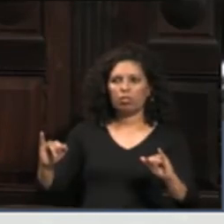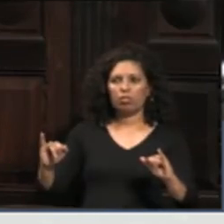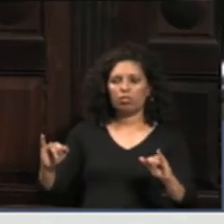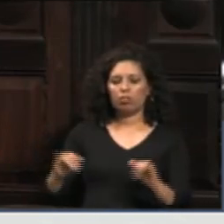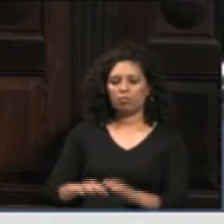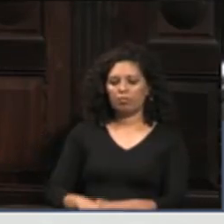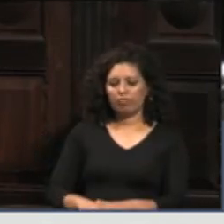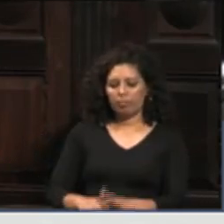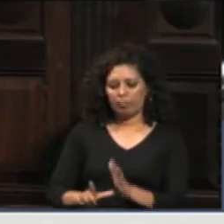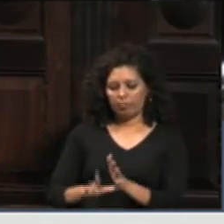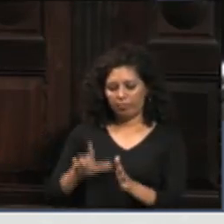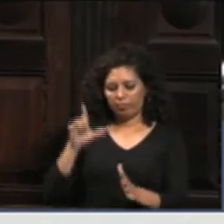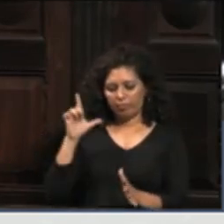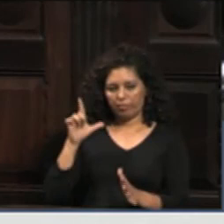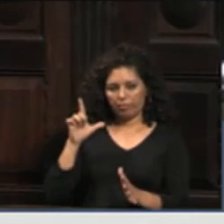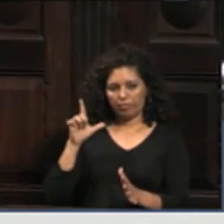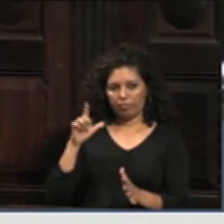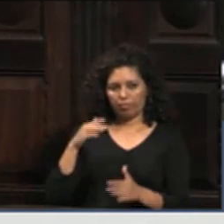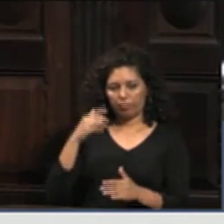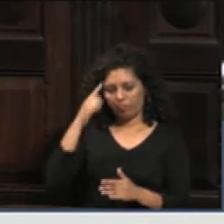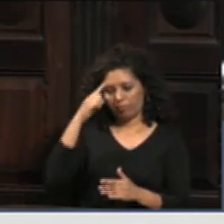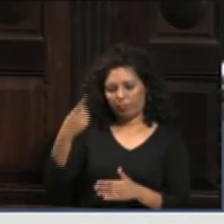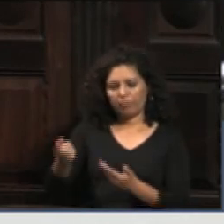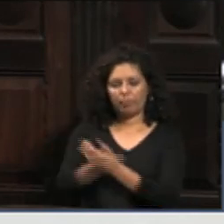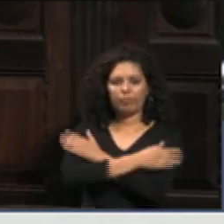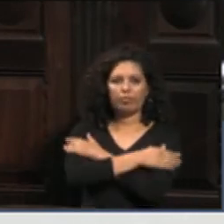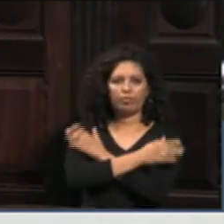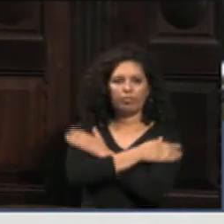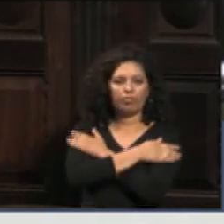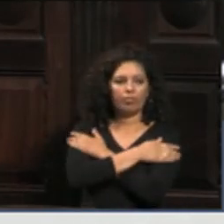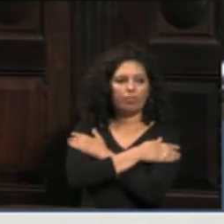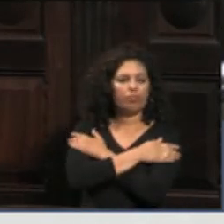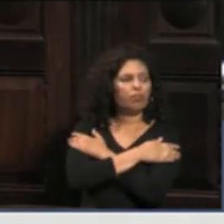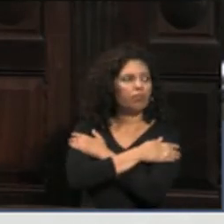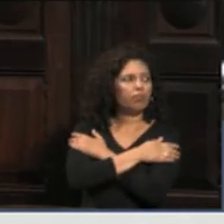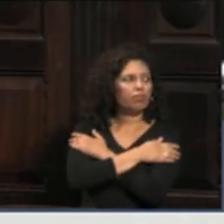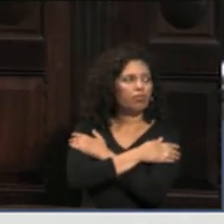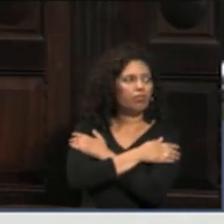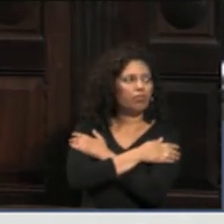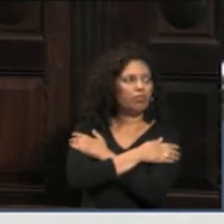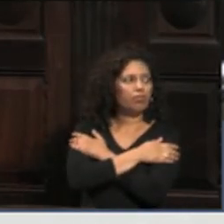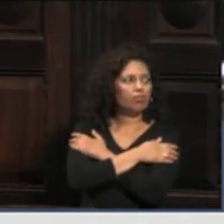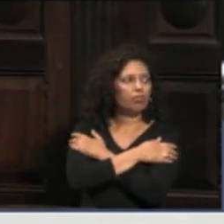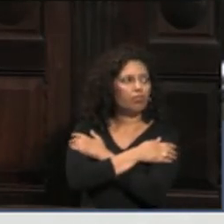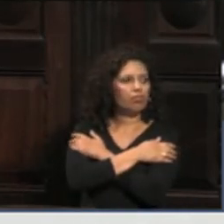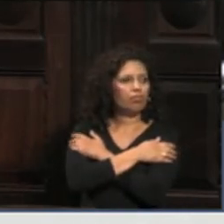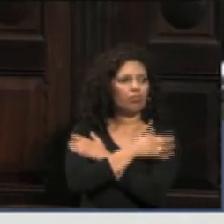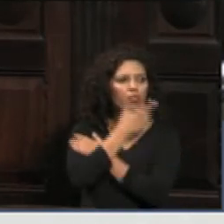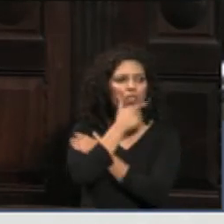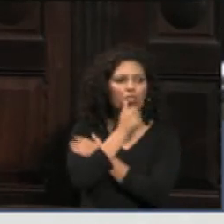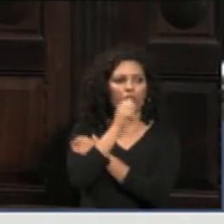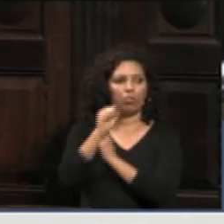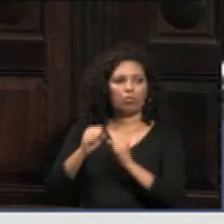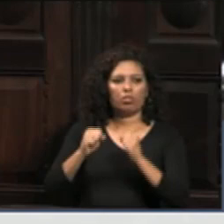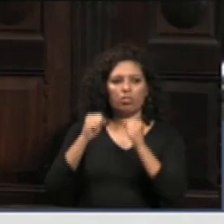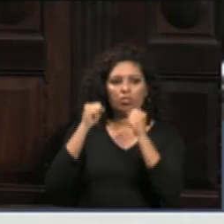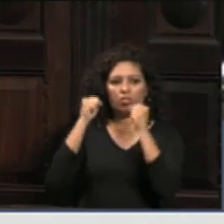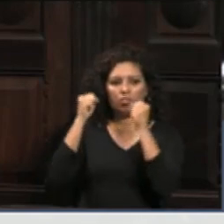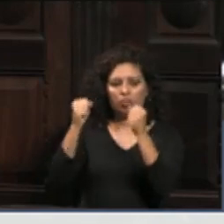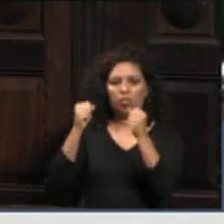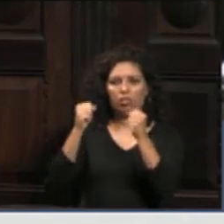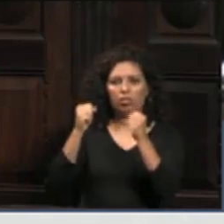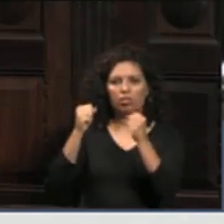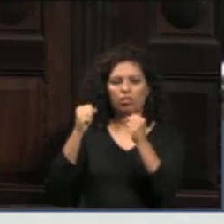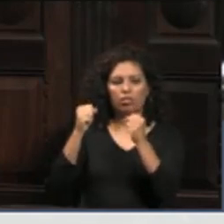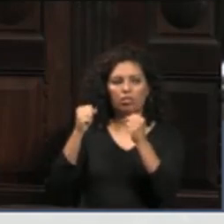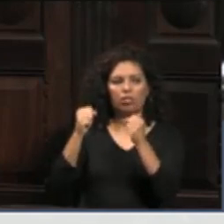declarar, mandar um abraço fraternal a esse guerreiro do